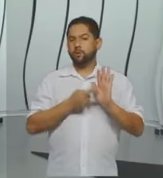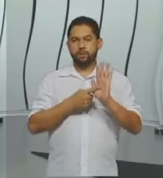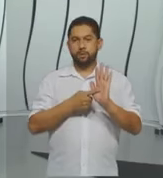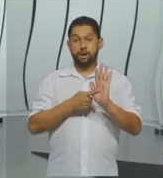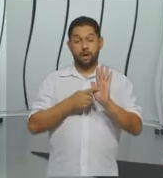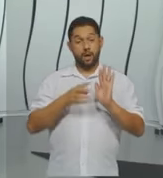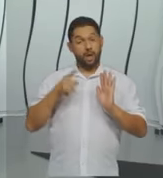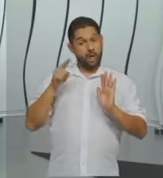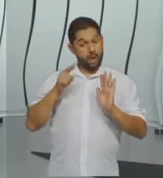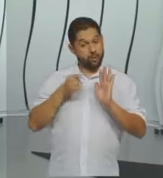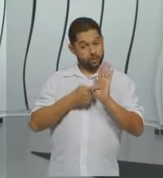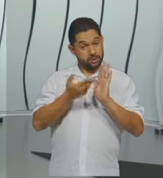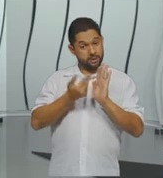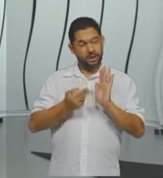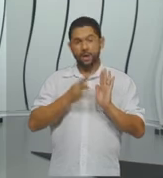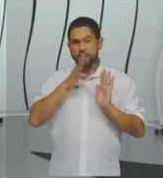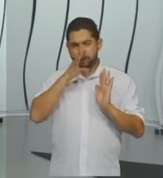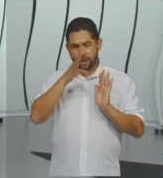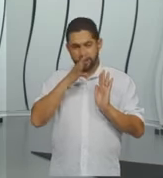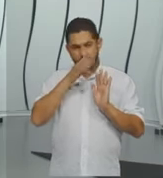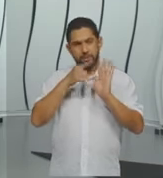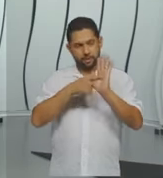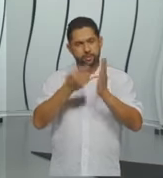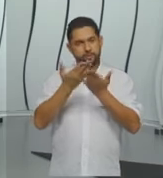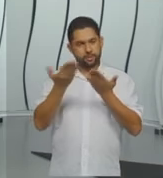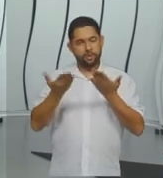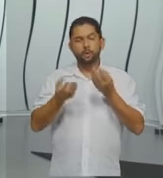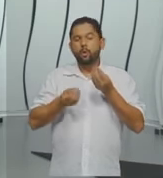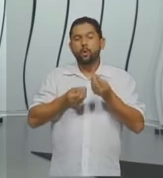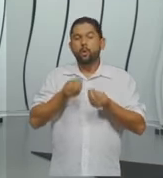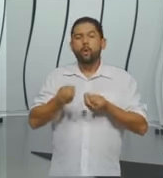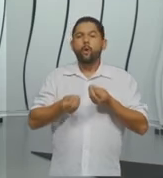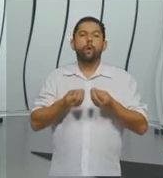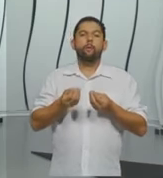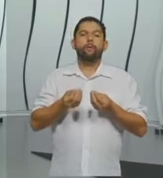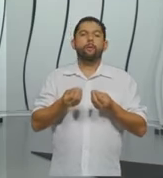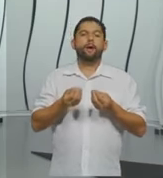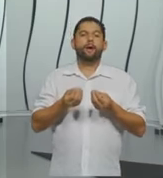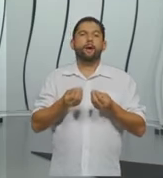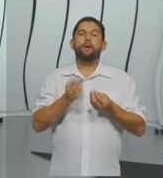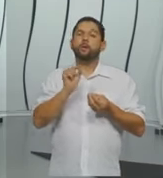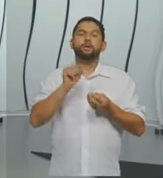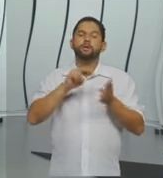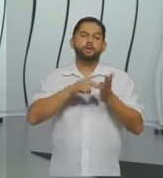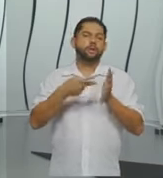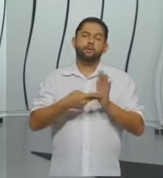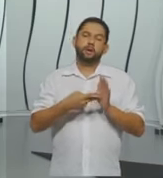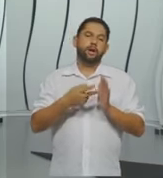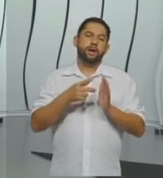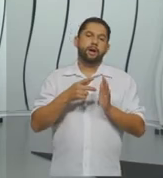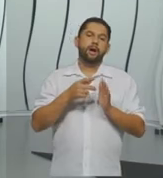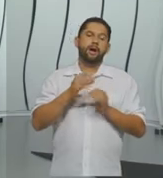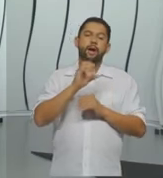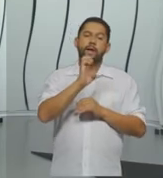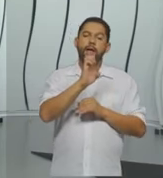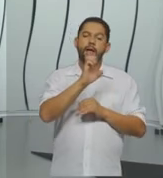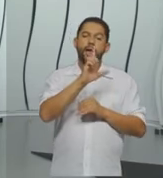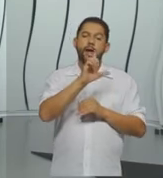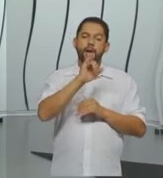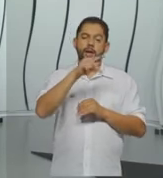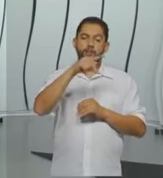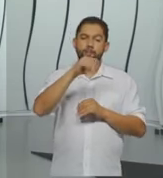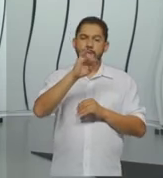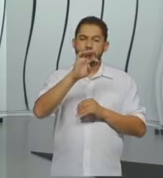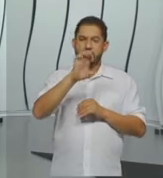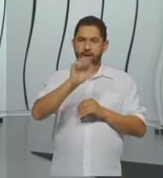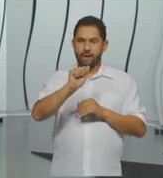exagerada que a gente faz para mostrar didaticamente o que é uma órbita elíptica. Na verdade, embora a